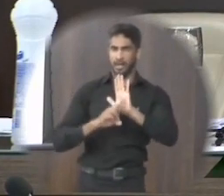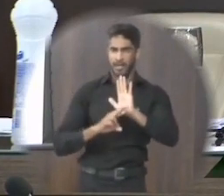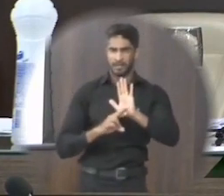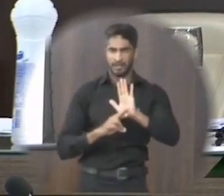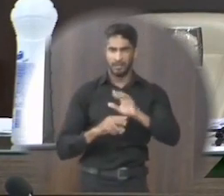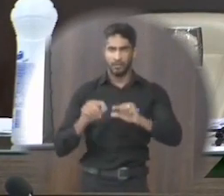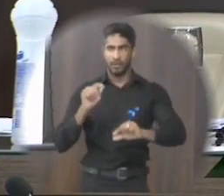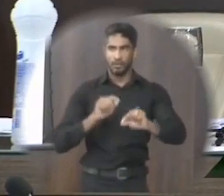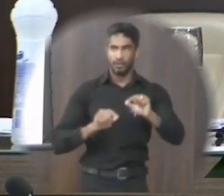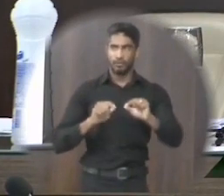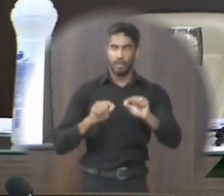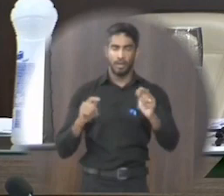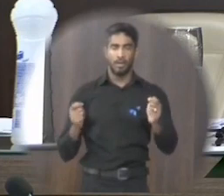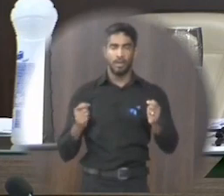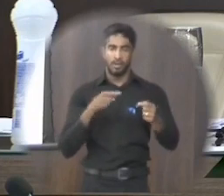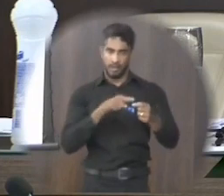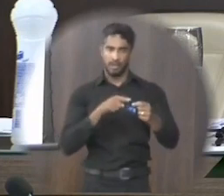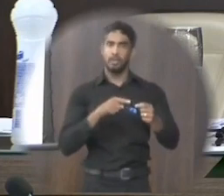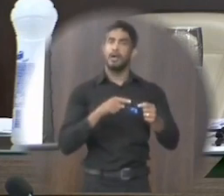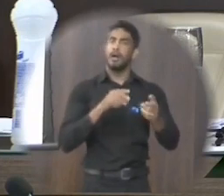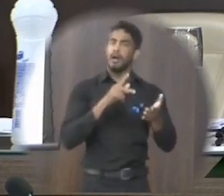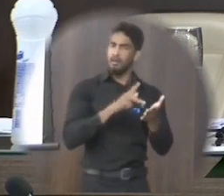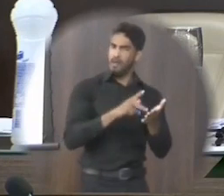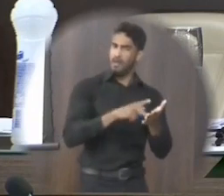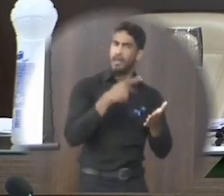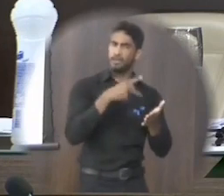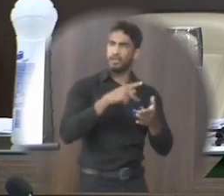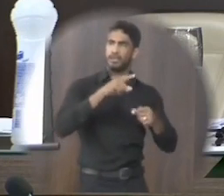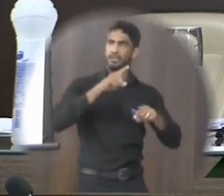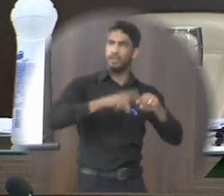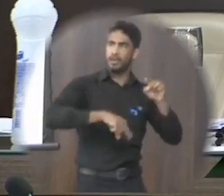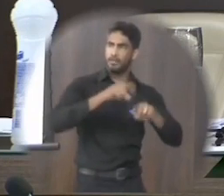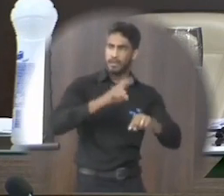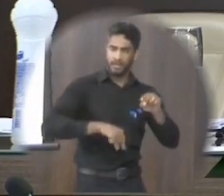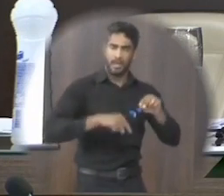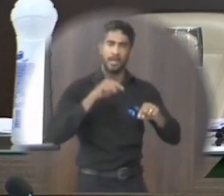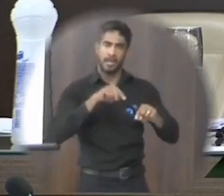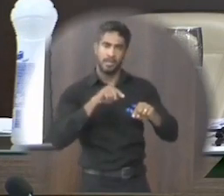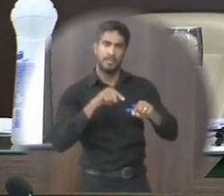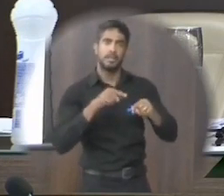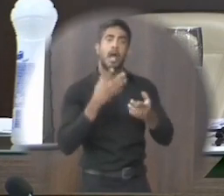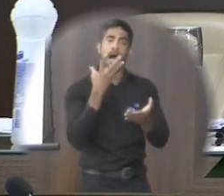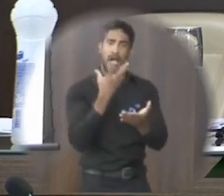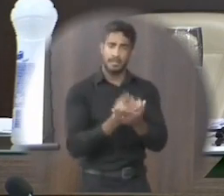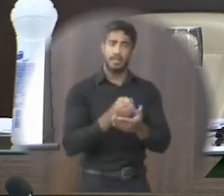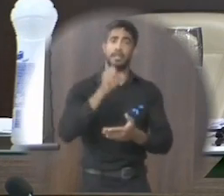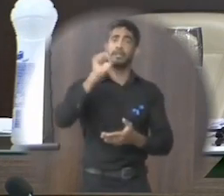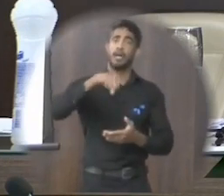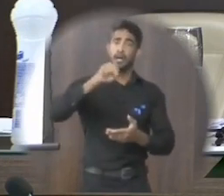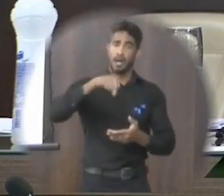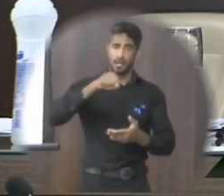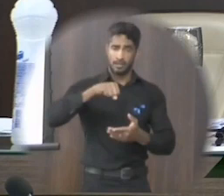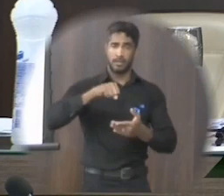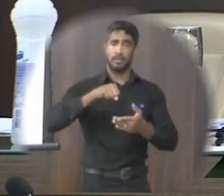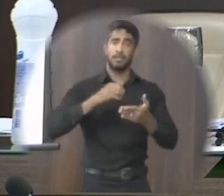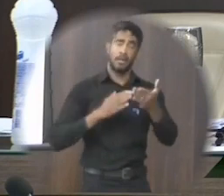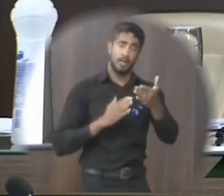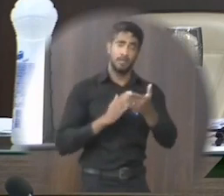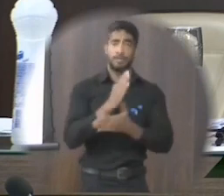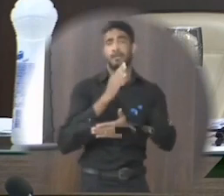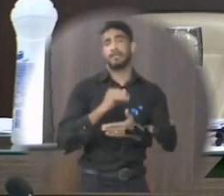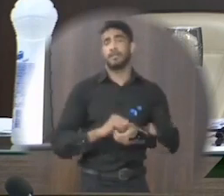que conclui pela legalidade da matéria, esta comissão se coloca favorável à sua